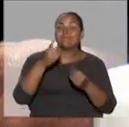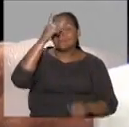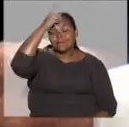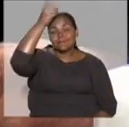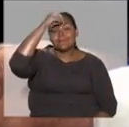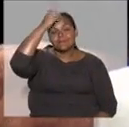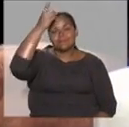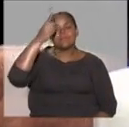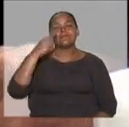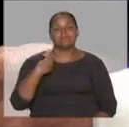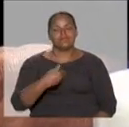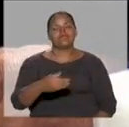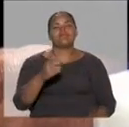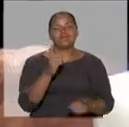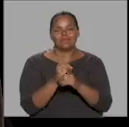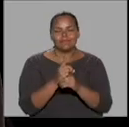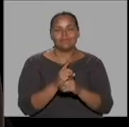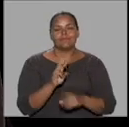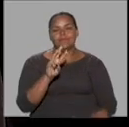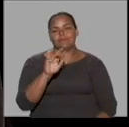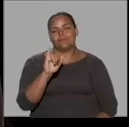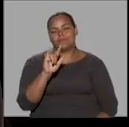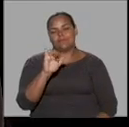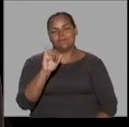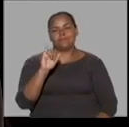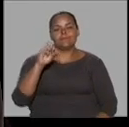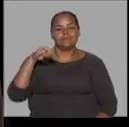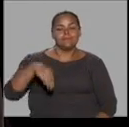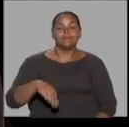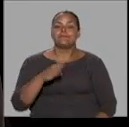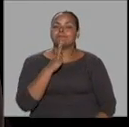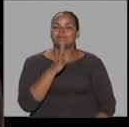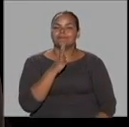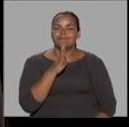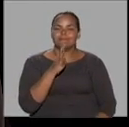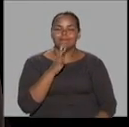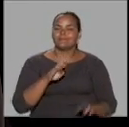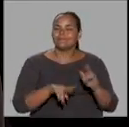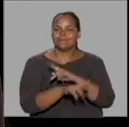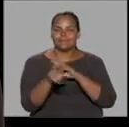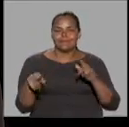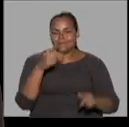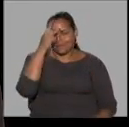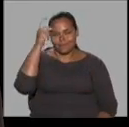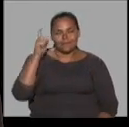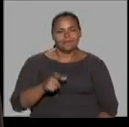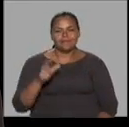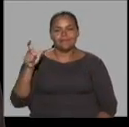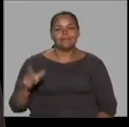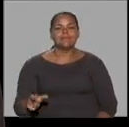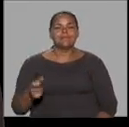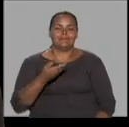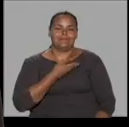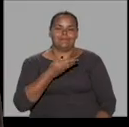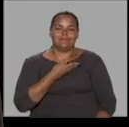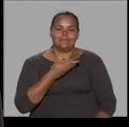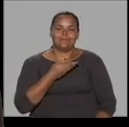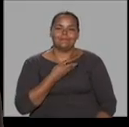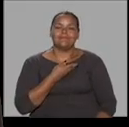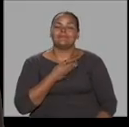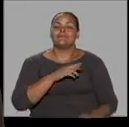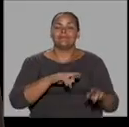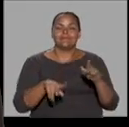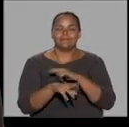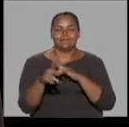surgiu a ideia? Certo. A partir desse encontro do William, eu conheci diversas pessoas, formei diversas